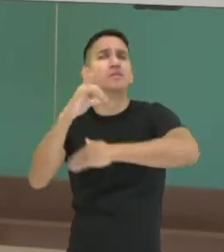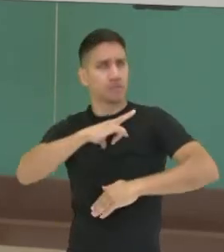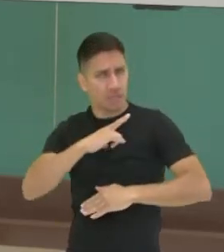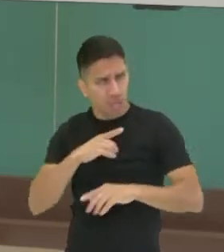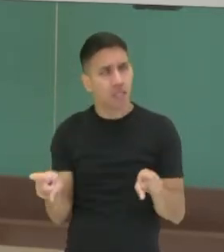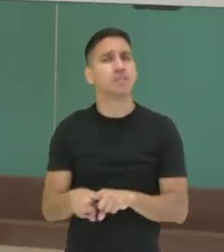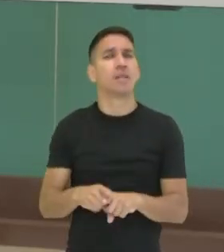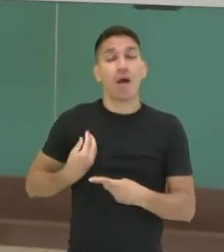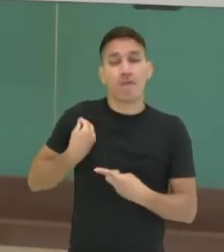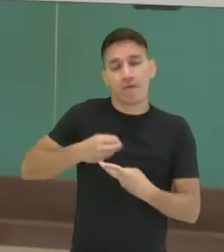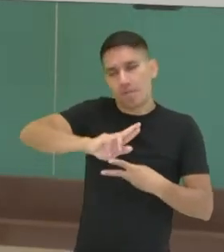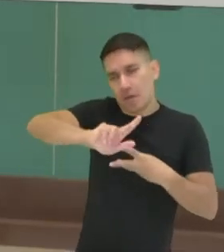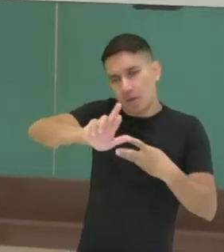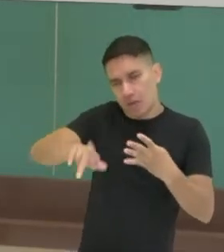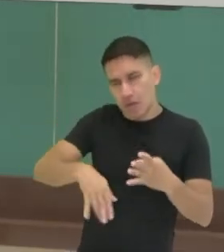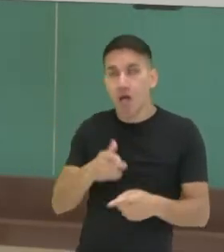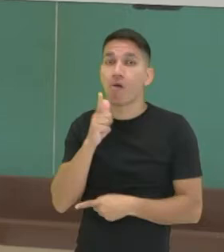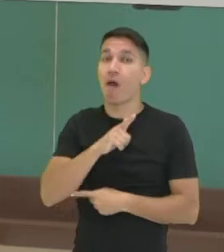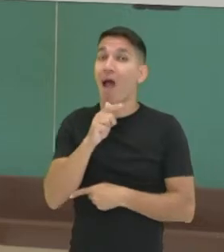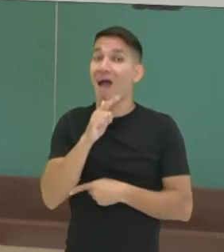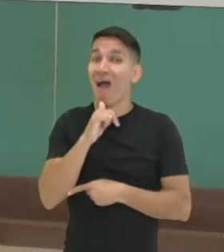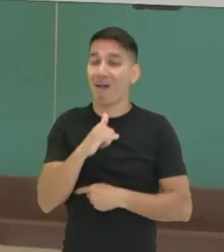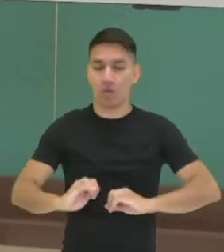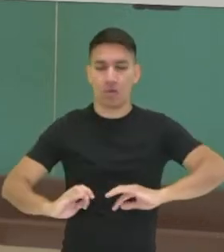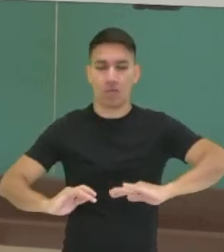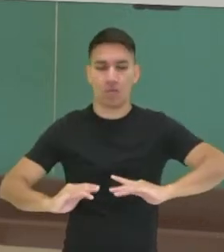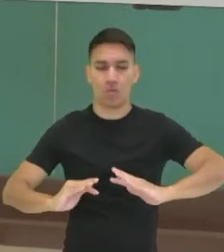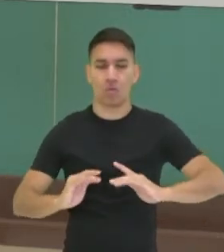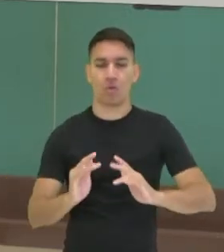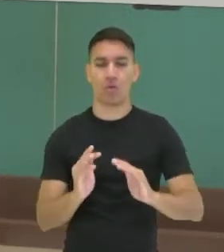organismos, então essa água vai subir, tá? Vai evaporar para a